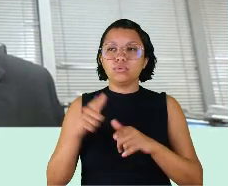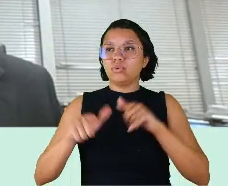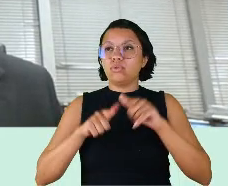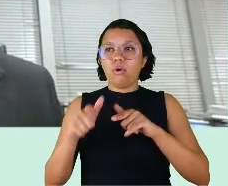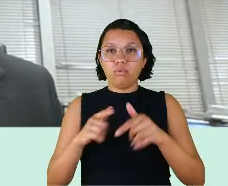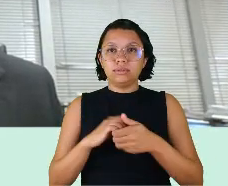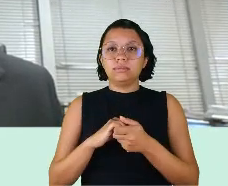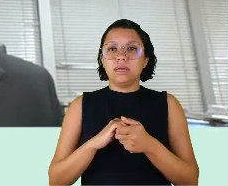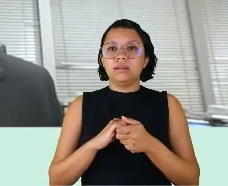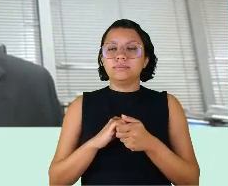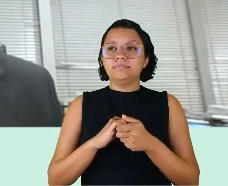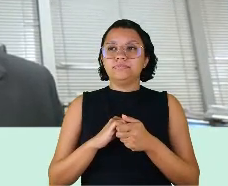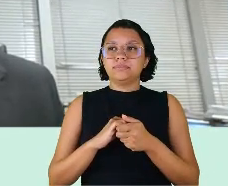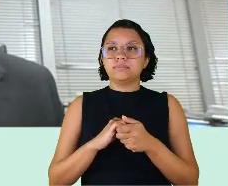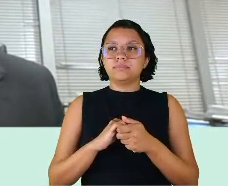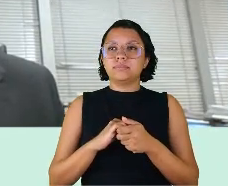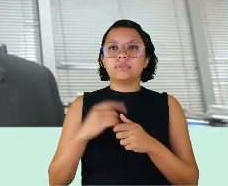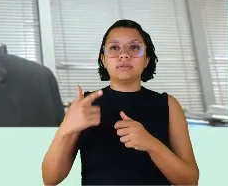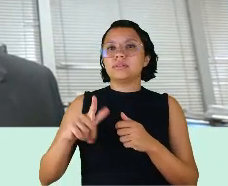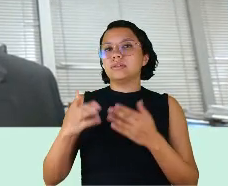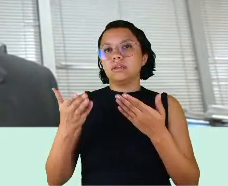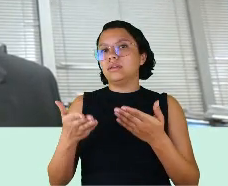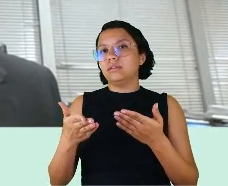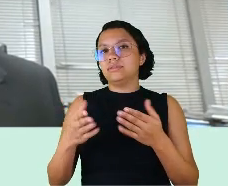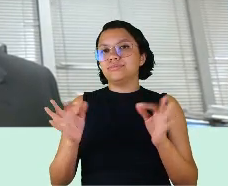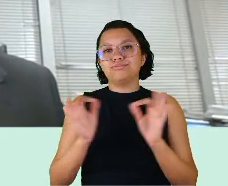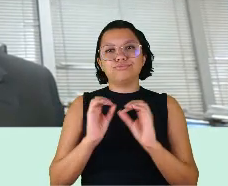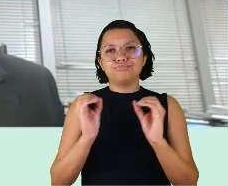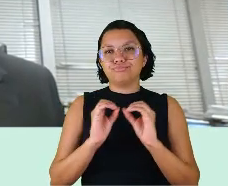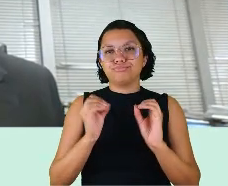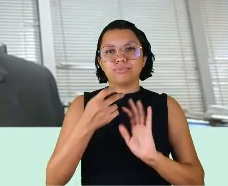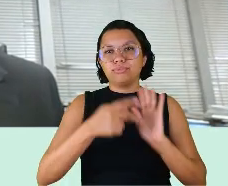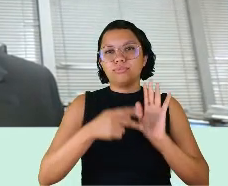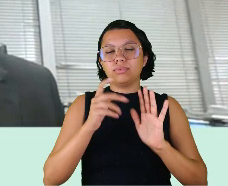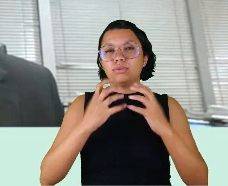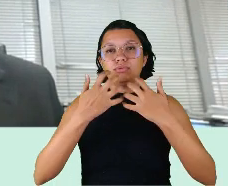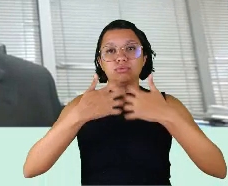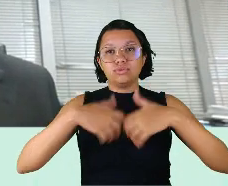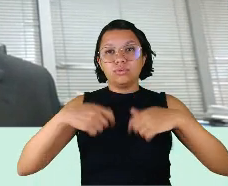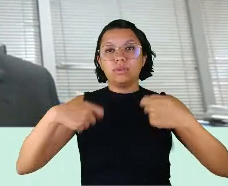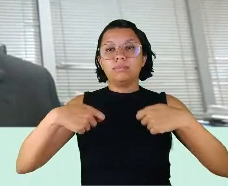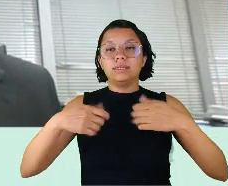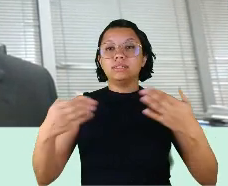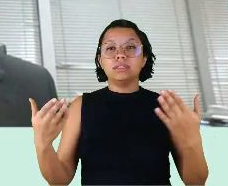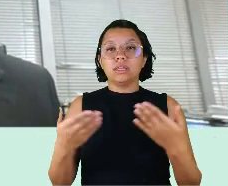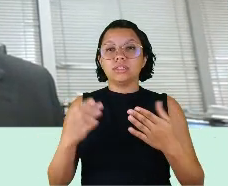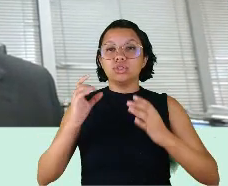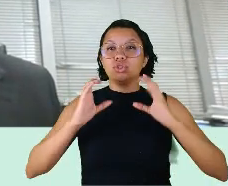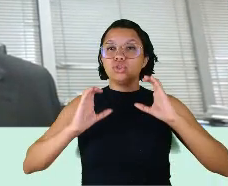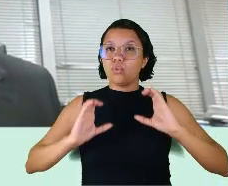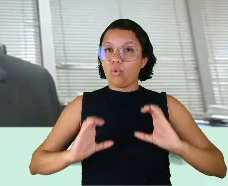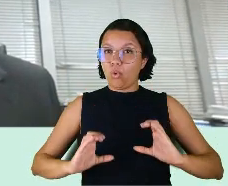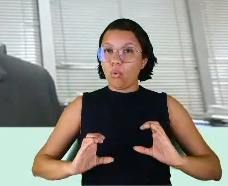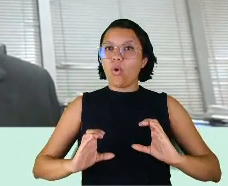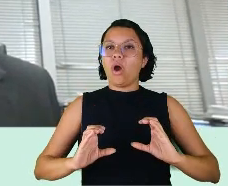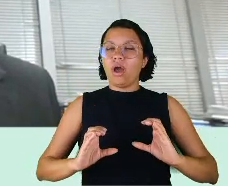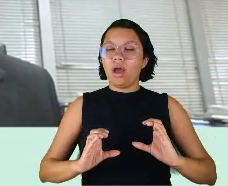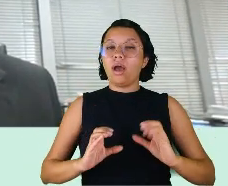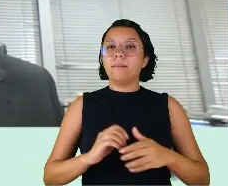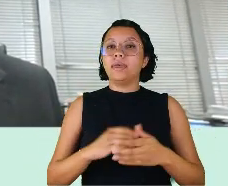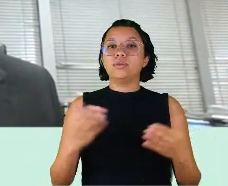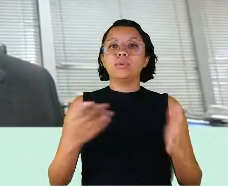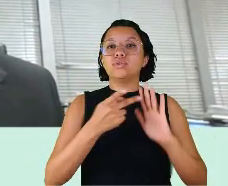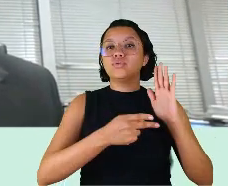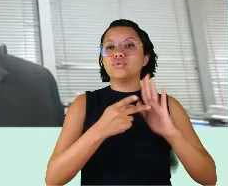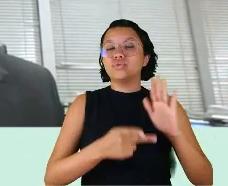que ele assume que ele entrou. Sem isso, obviamente, nenhum plano funciona. Acho que precisa dessa autodisciplina para que esses planos de